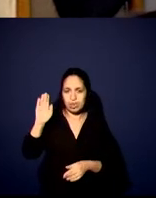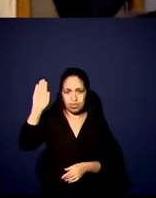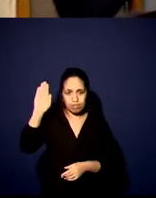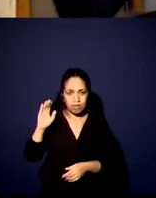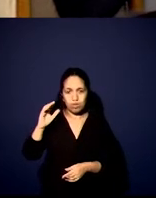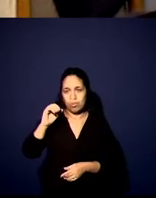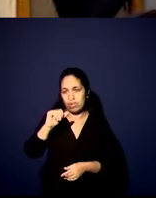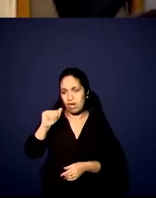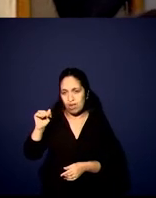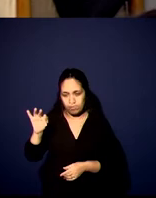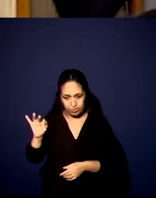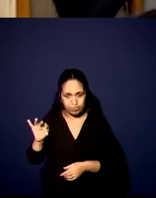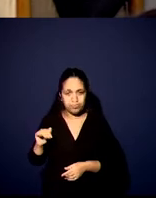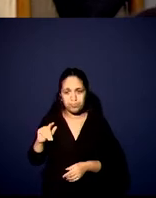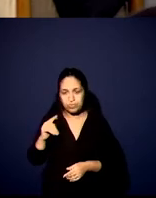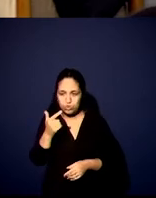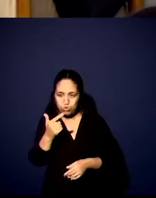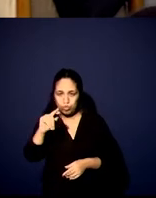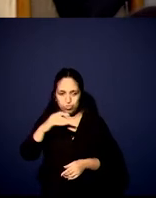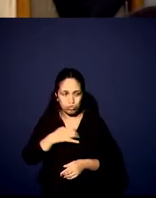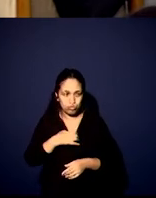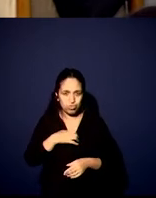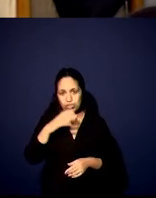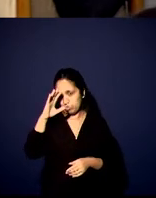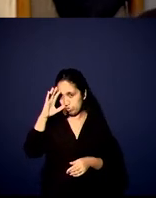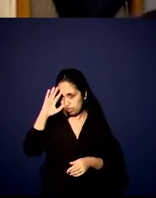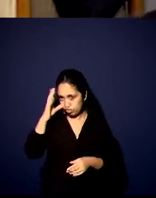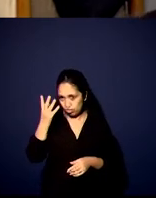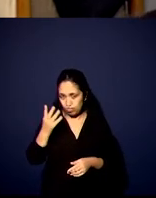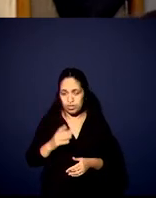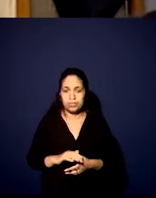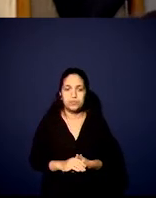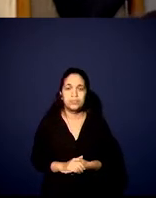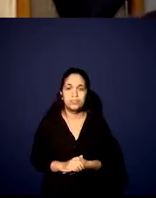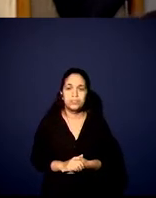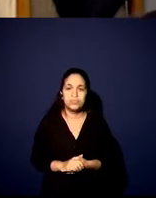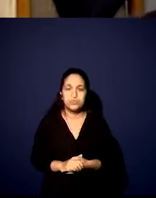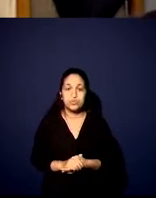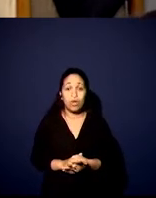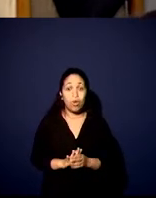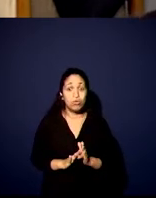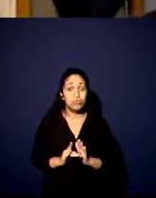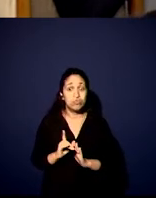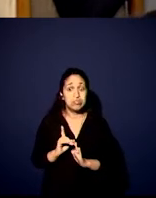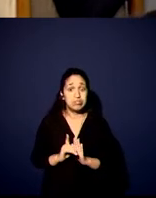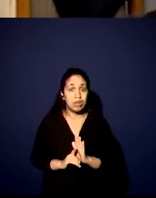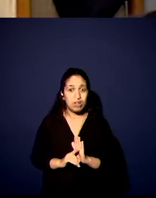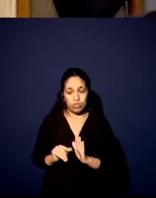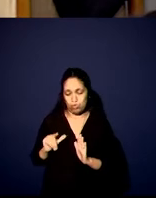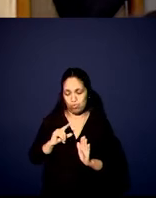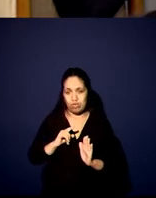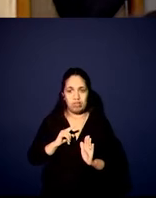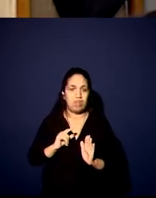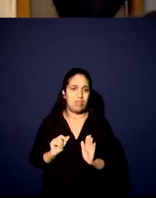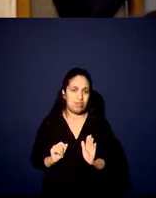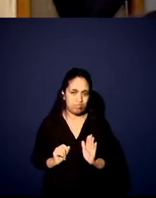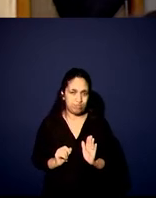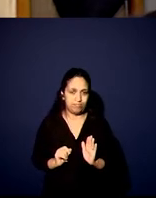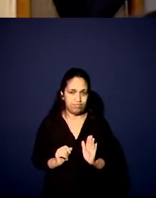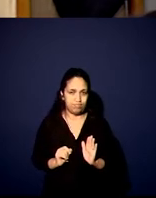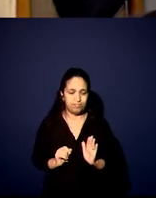se procurar uma alternativa que se prestigia o direito de quem tem em cima